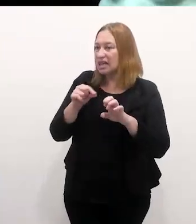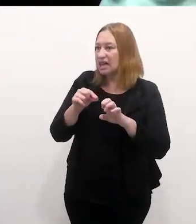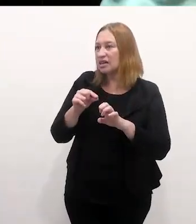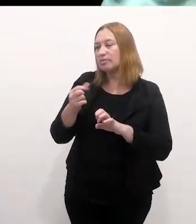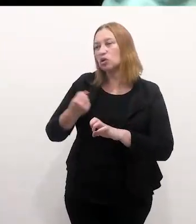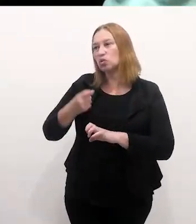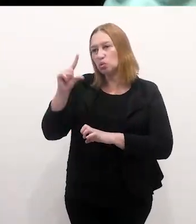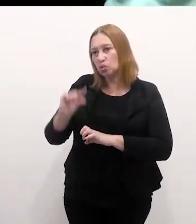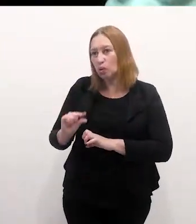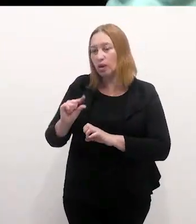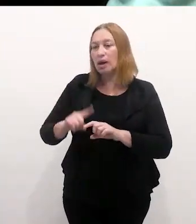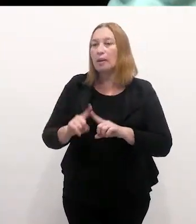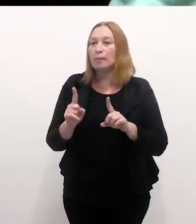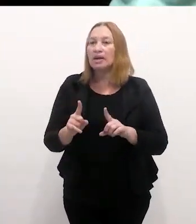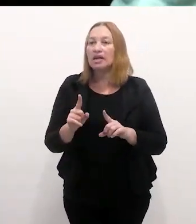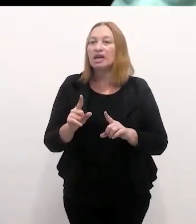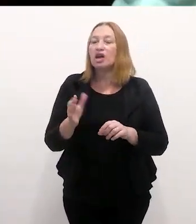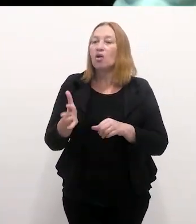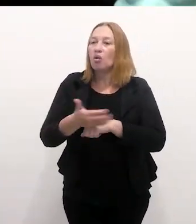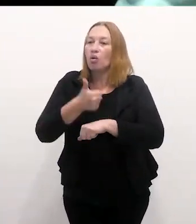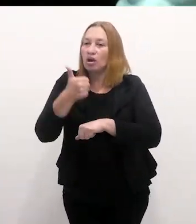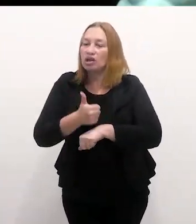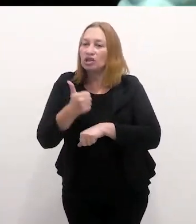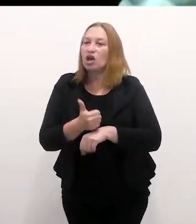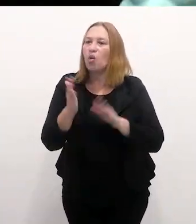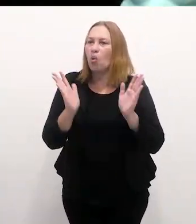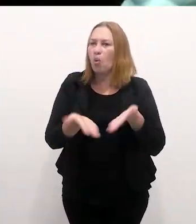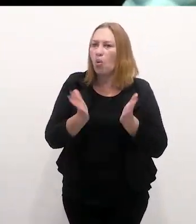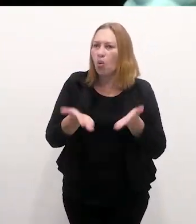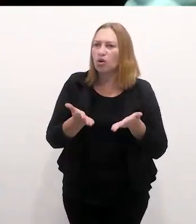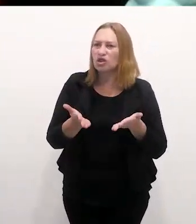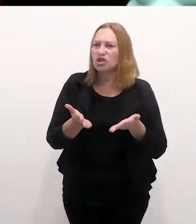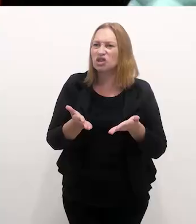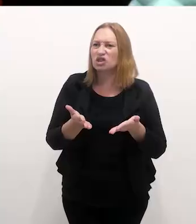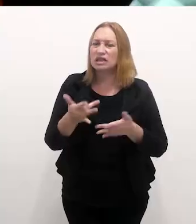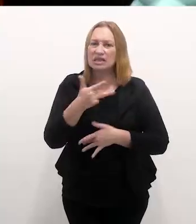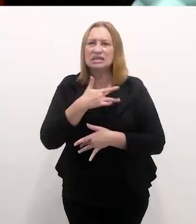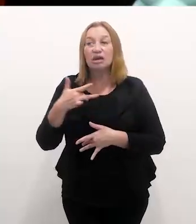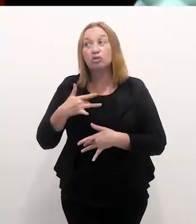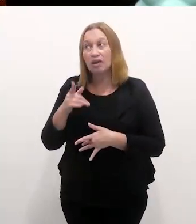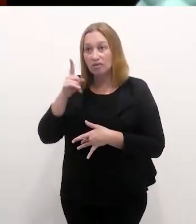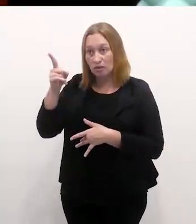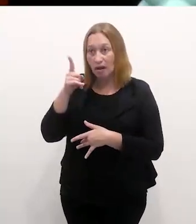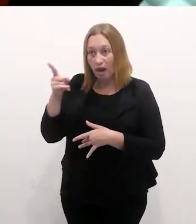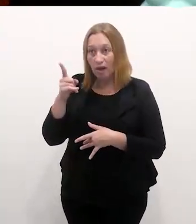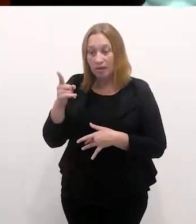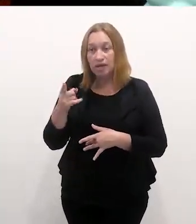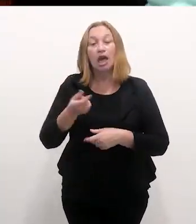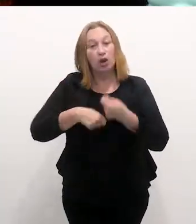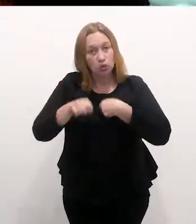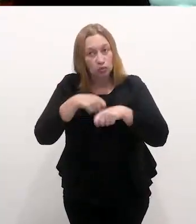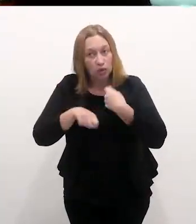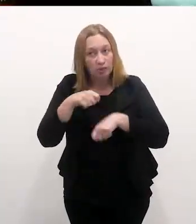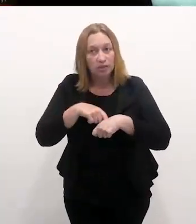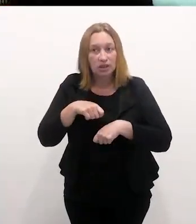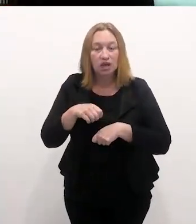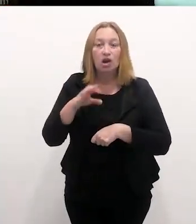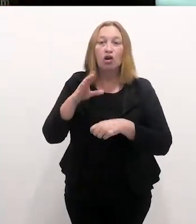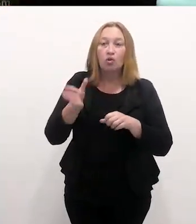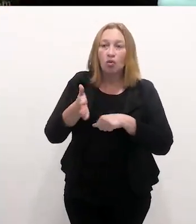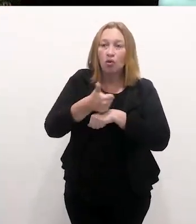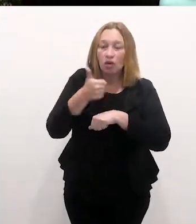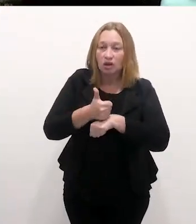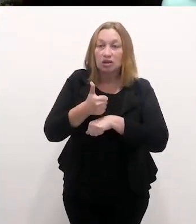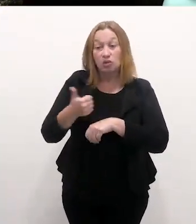fins de muitas empregabilidade mais baixa. Porque a situação nas colônias hoje, vou dizer sem medo de errar, a situação nossa é muito saudável,